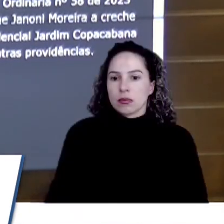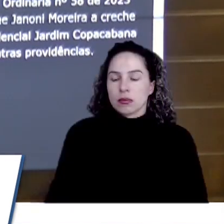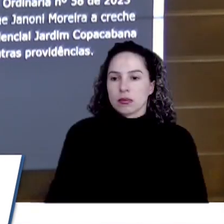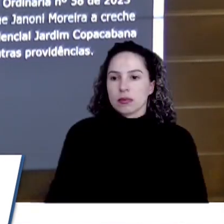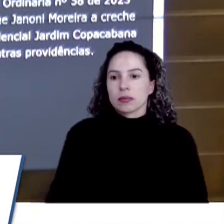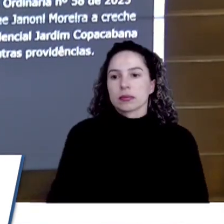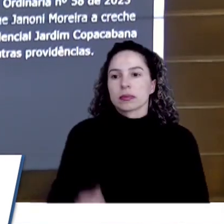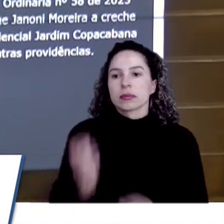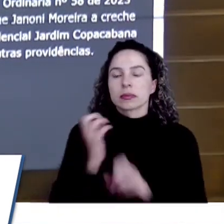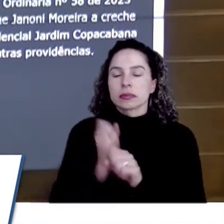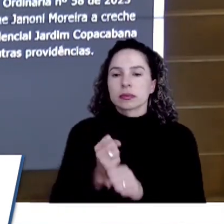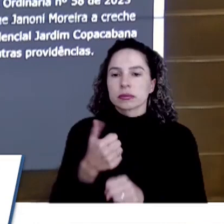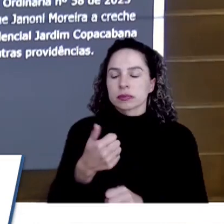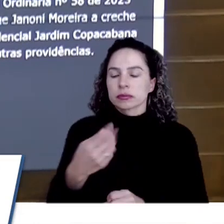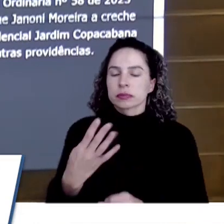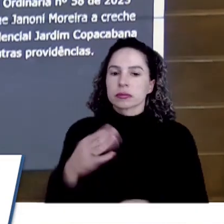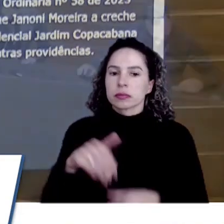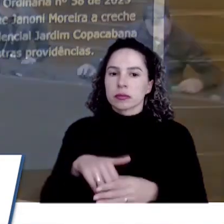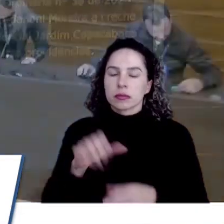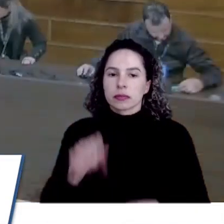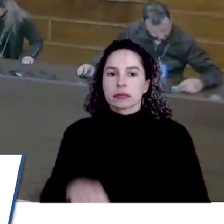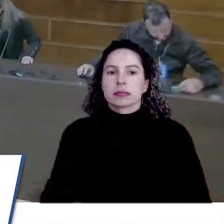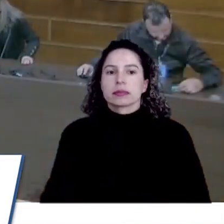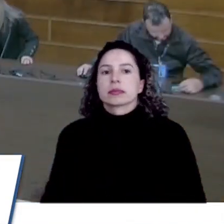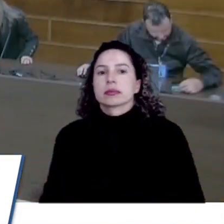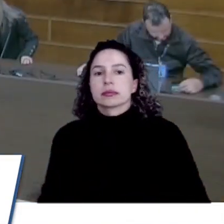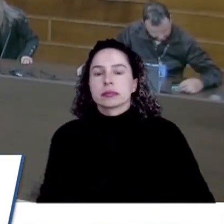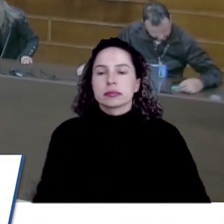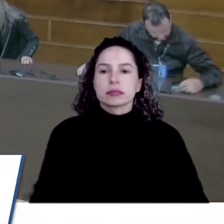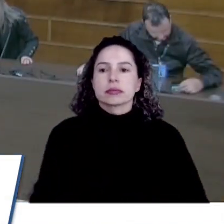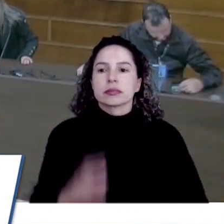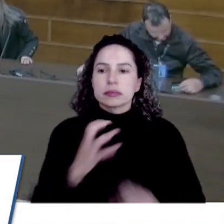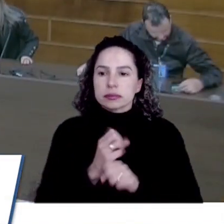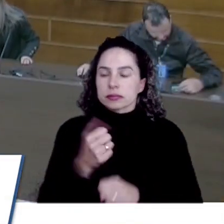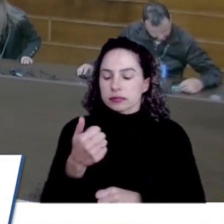Excelência, 14 votos sim. 14 votos